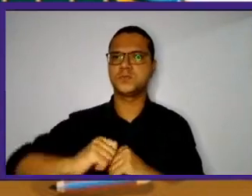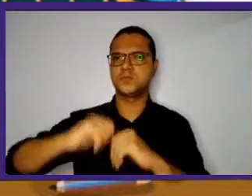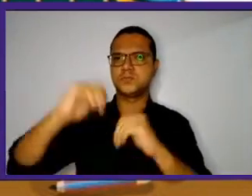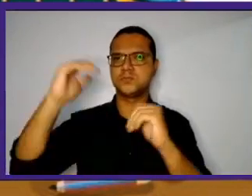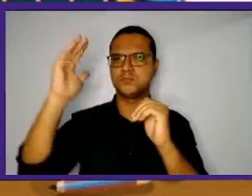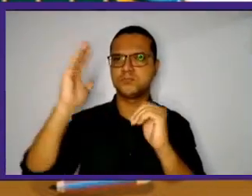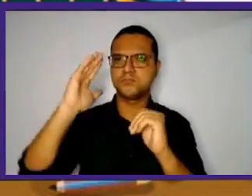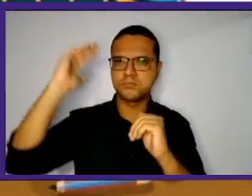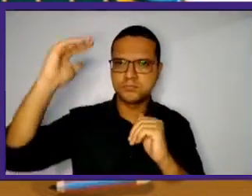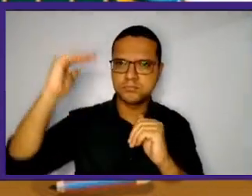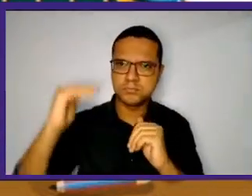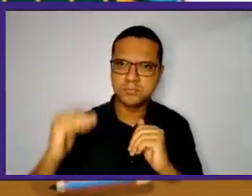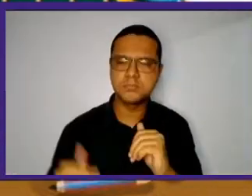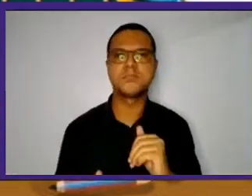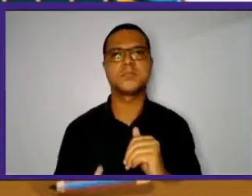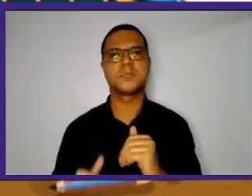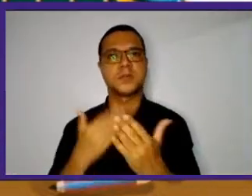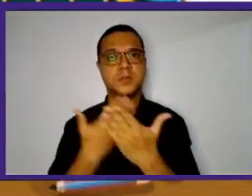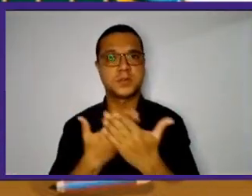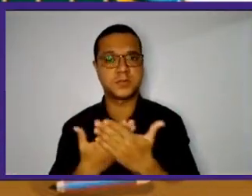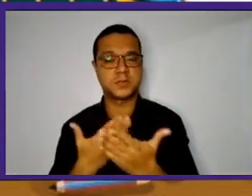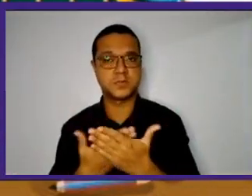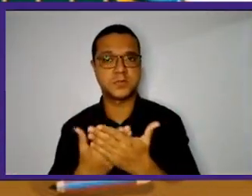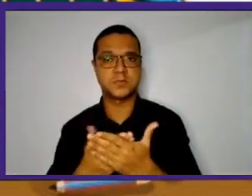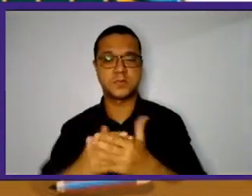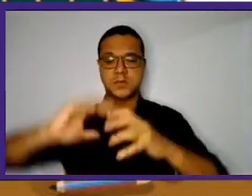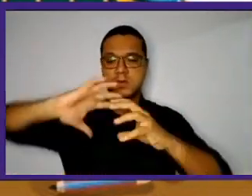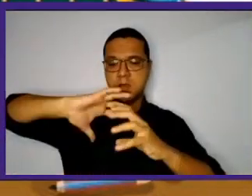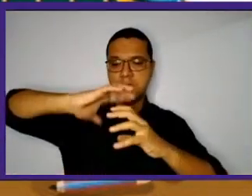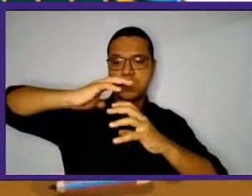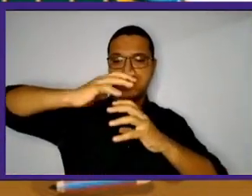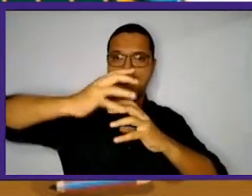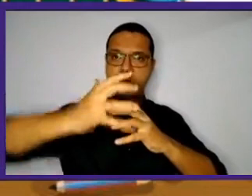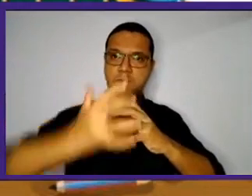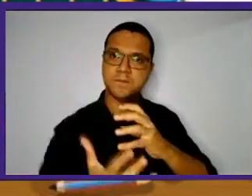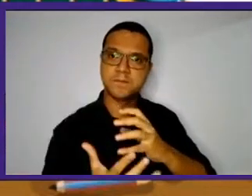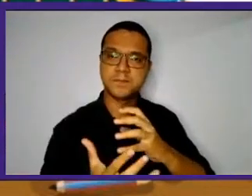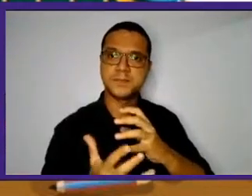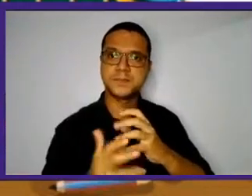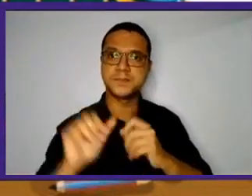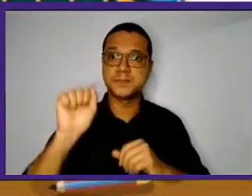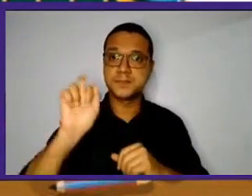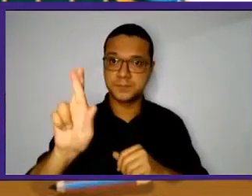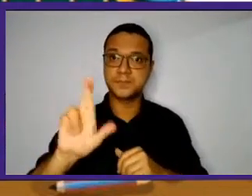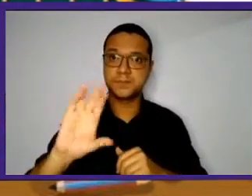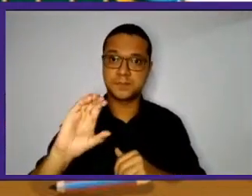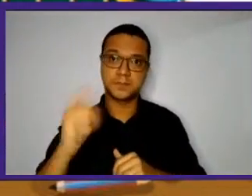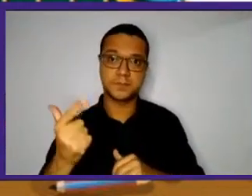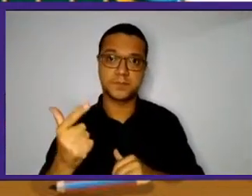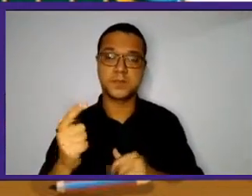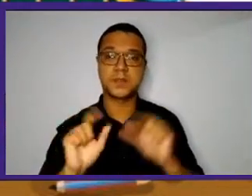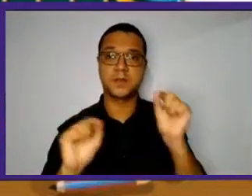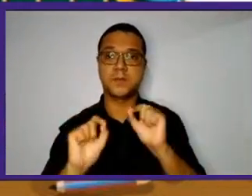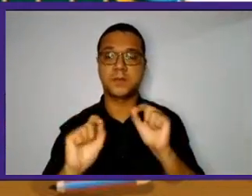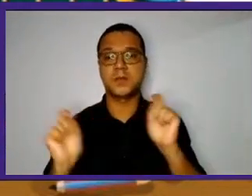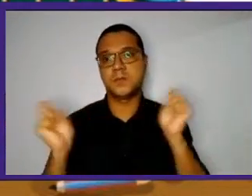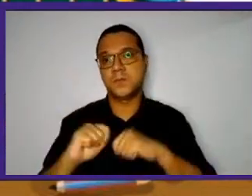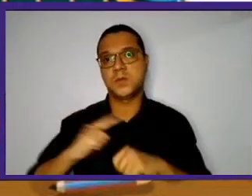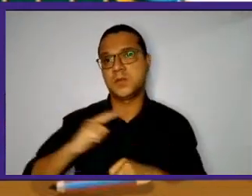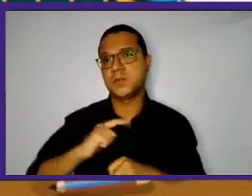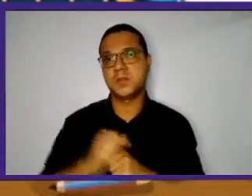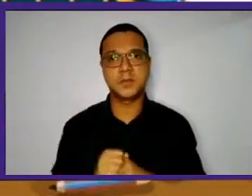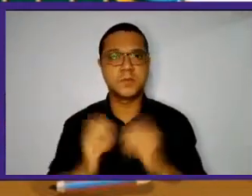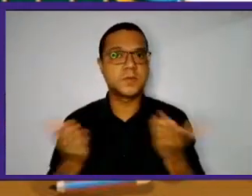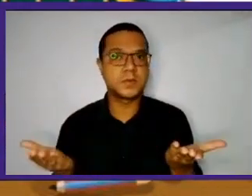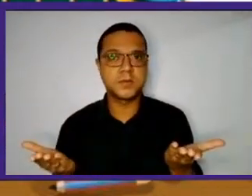para efeito de estudo. E se a atmosfera é uma camada de ar, lógico, ela só pode ser composta por